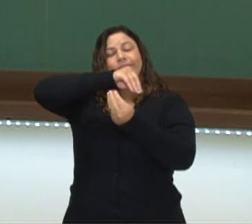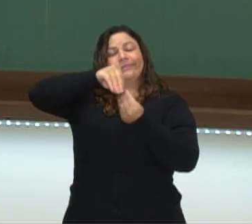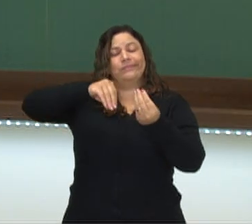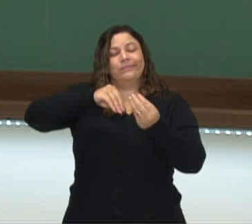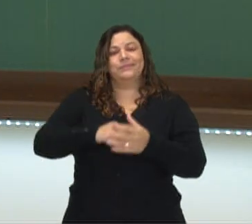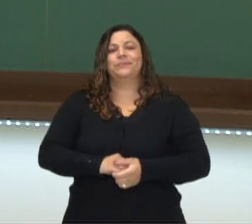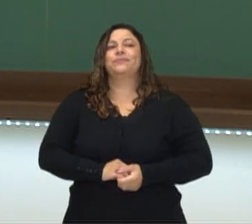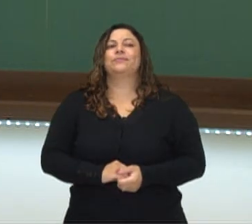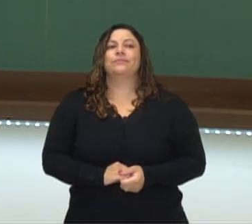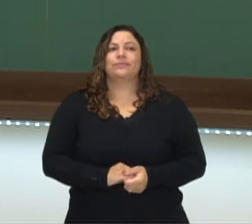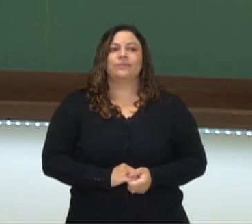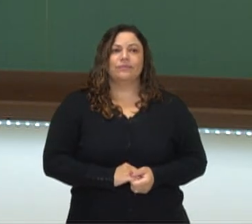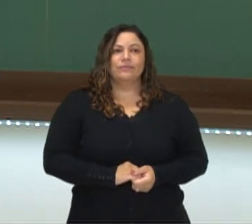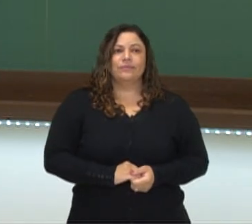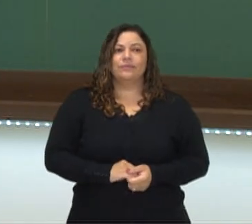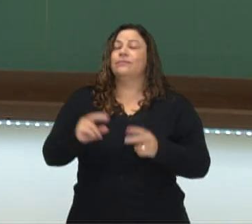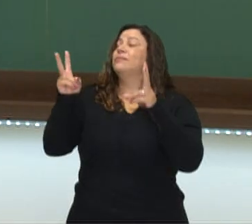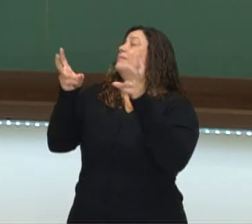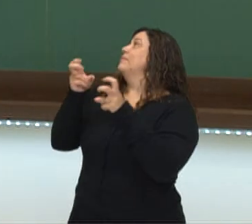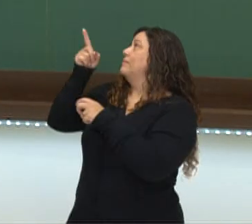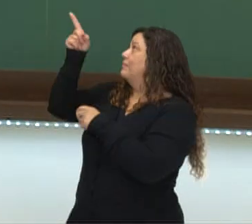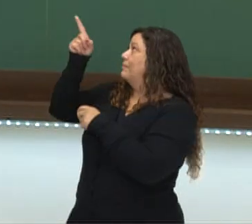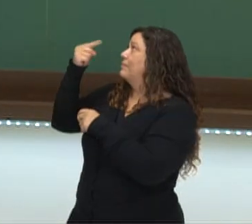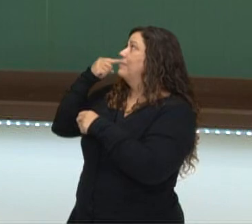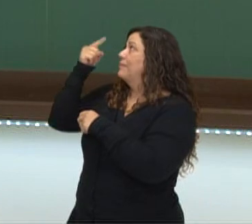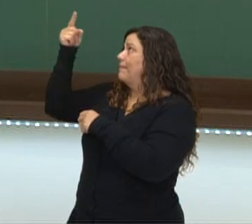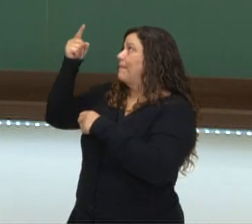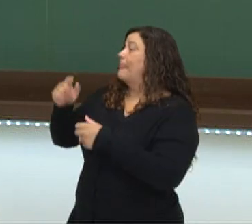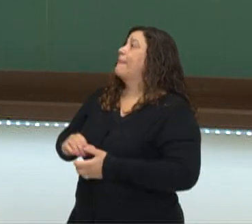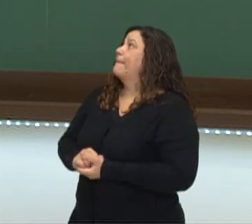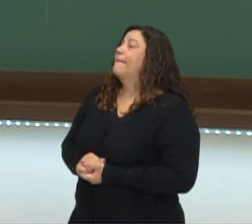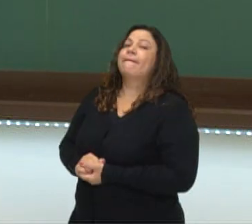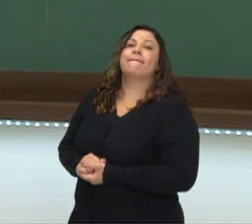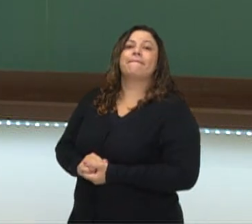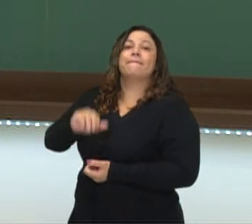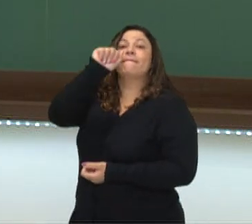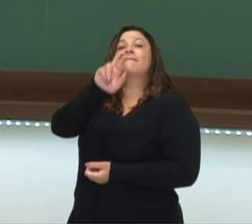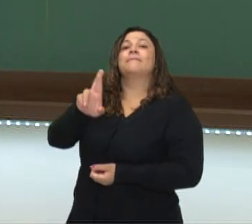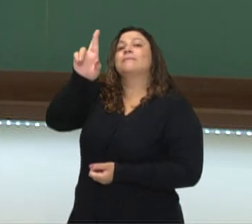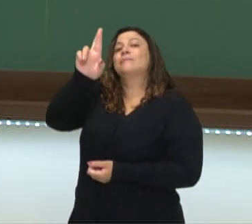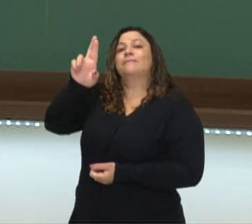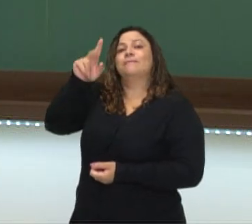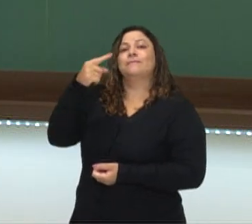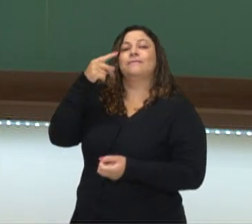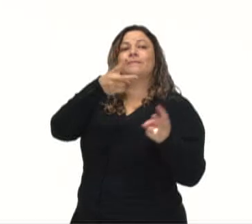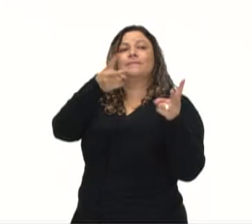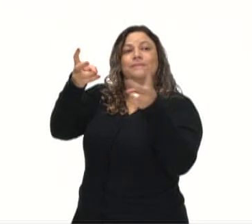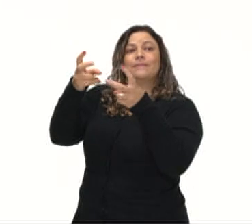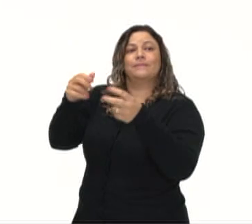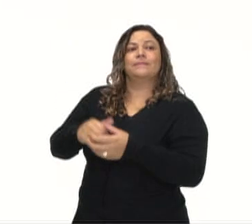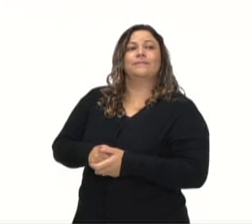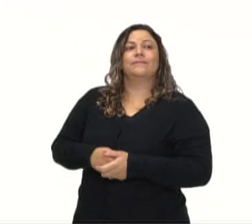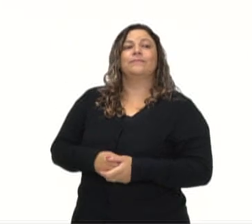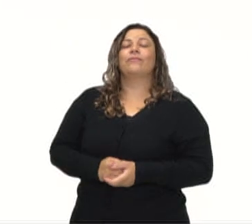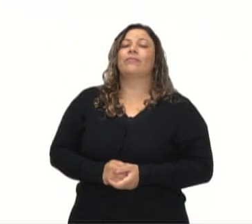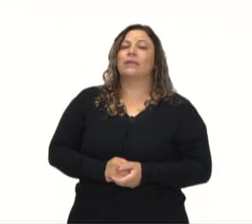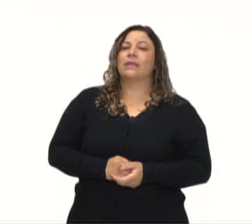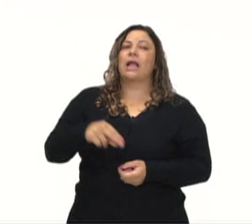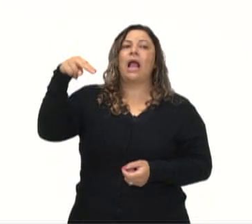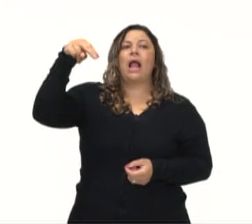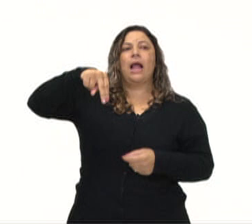no ambiente que estão presentes na atmosfera. Esses gases, eles são o soluto, eles formam